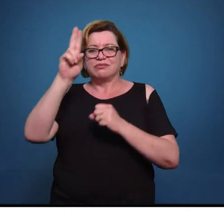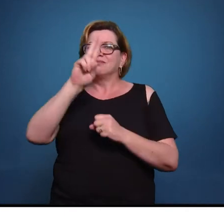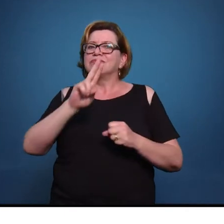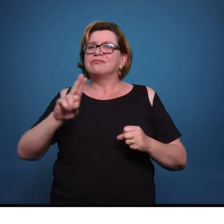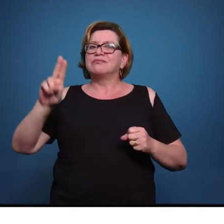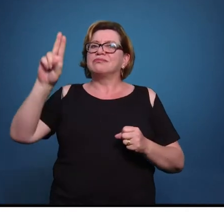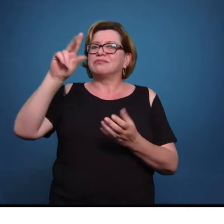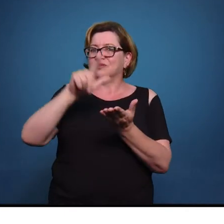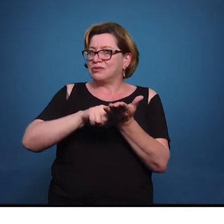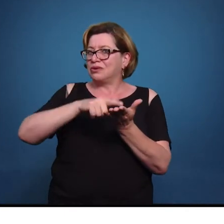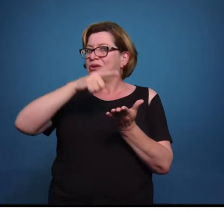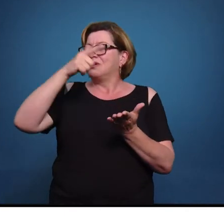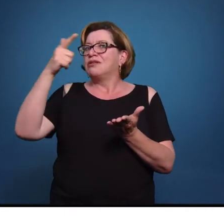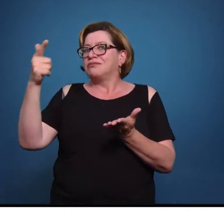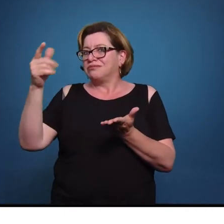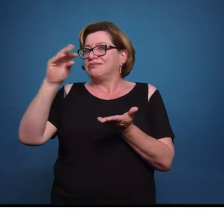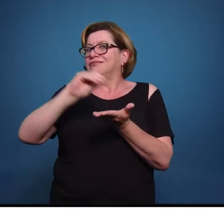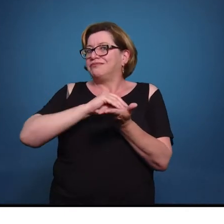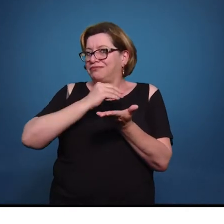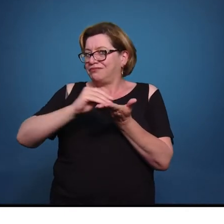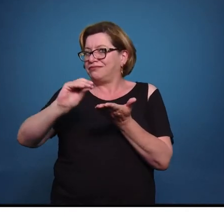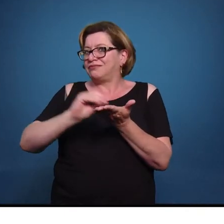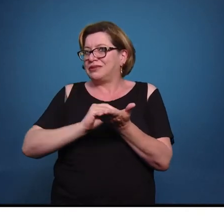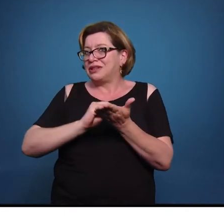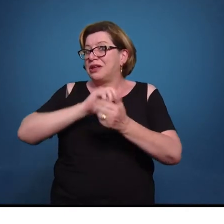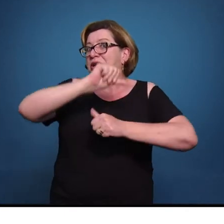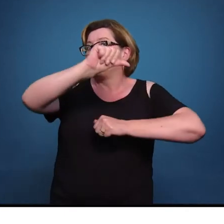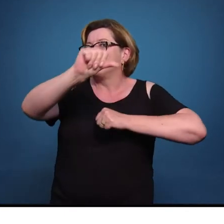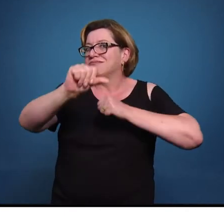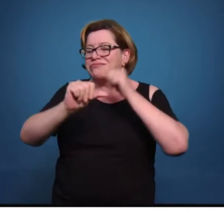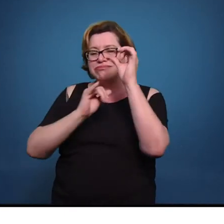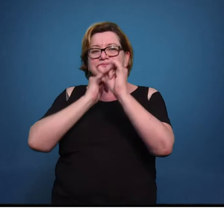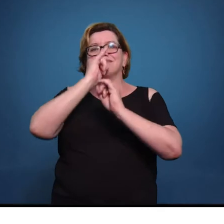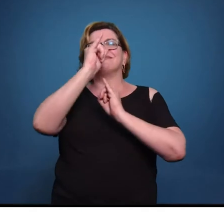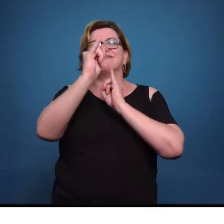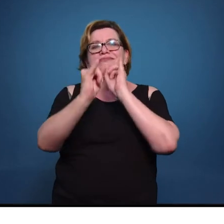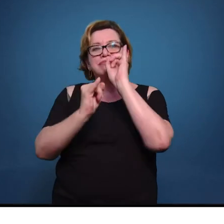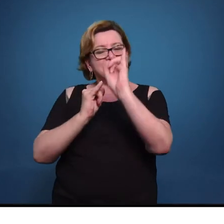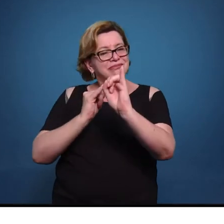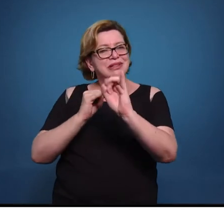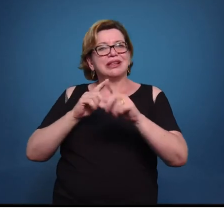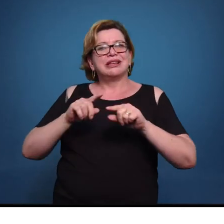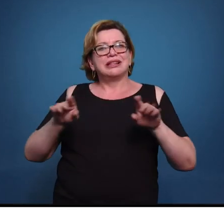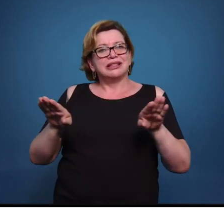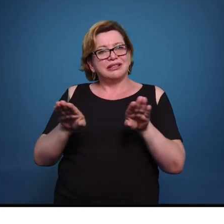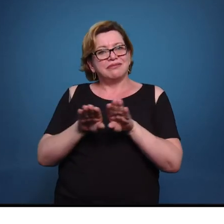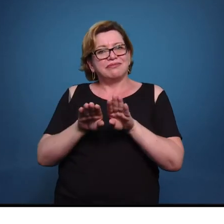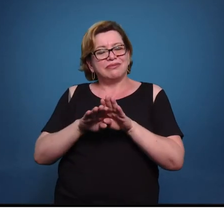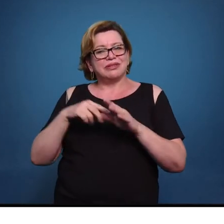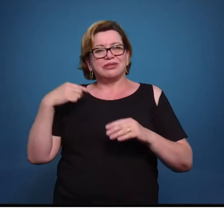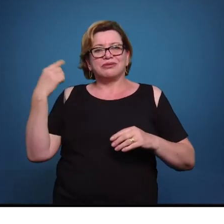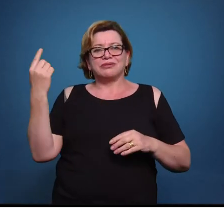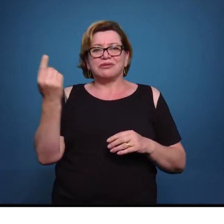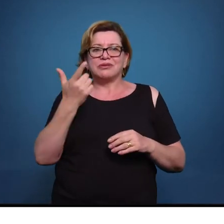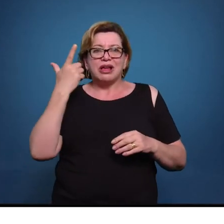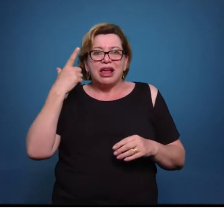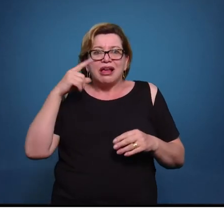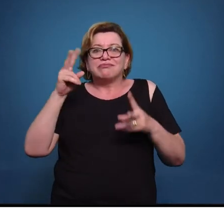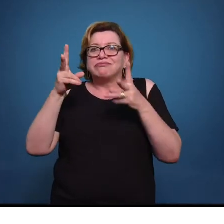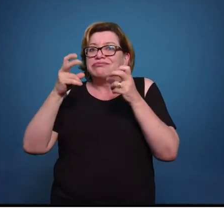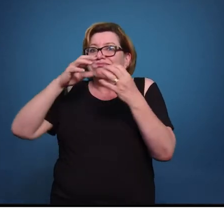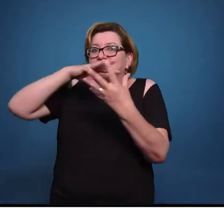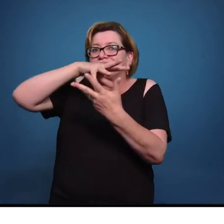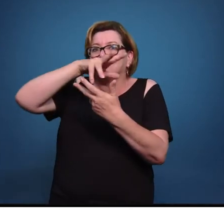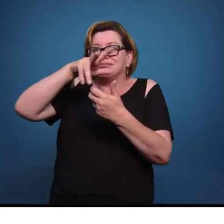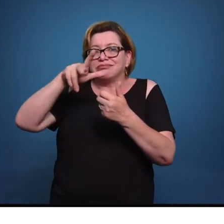impresso, que é transposto para a internet, que por sua vez faz com que a gente tenha acesso ao mundo inteiro e possamos